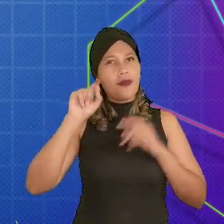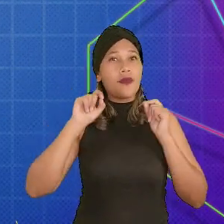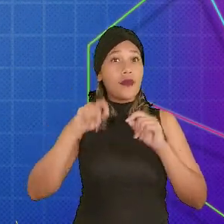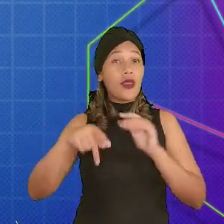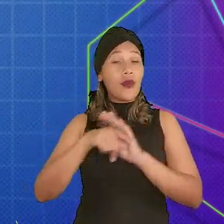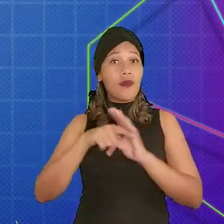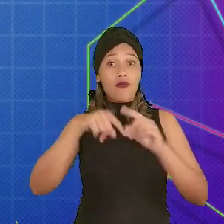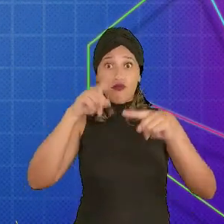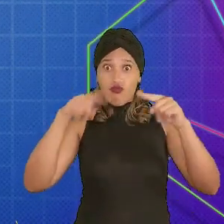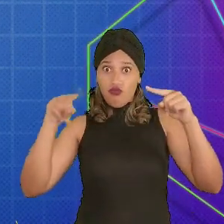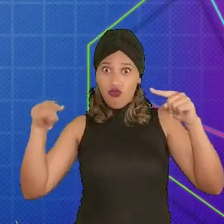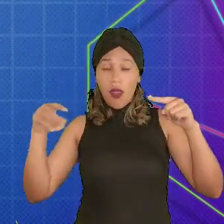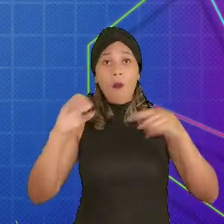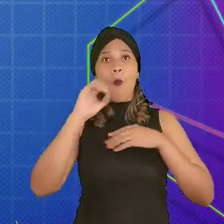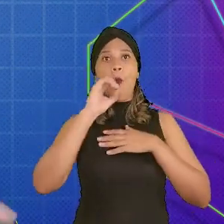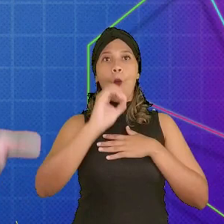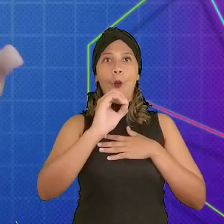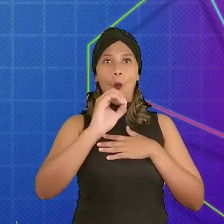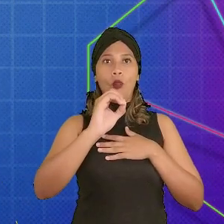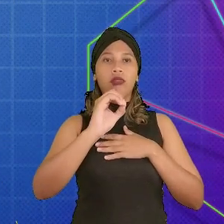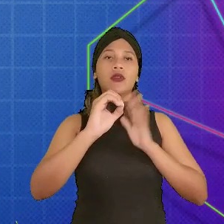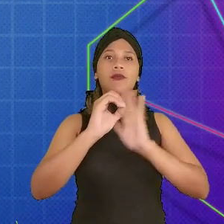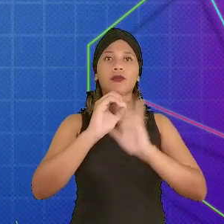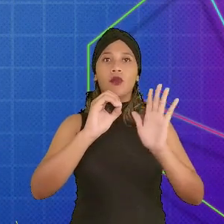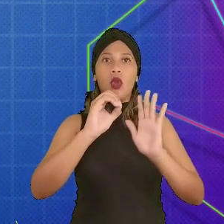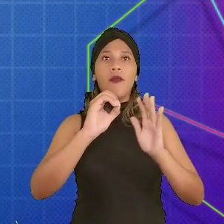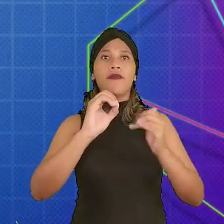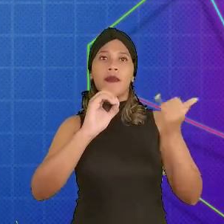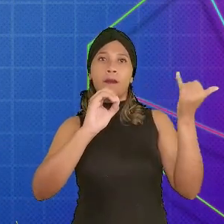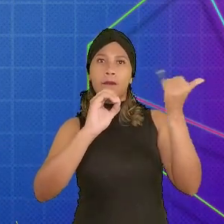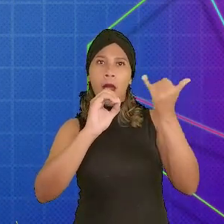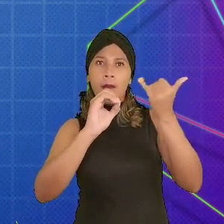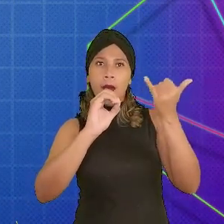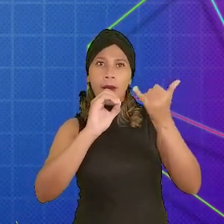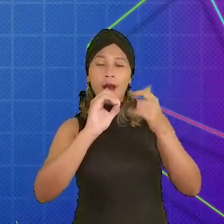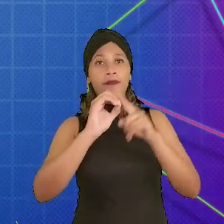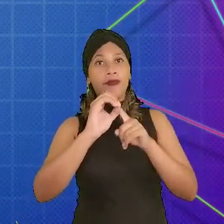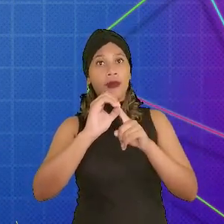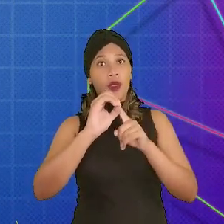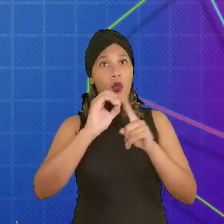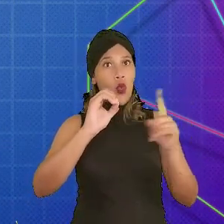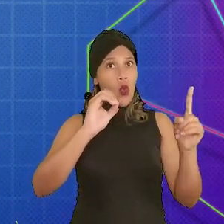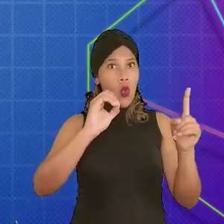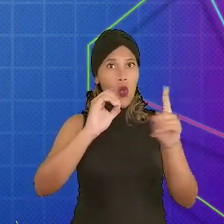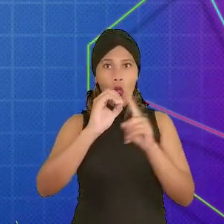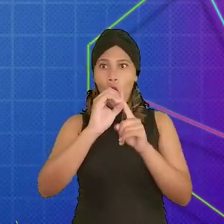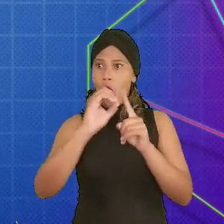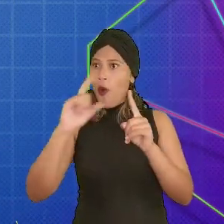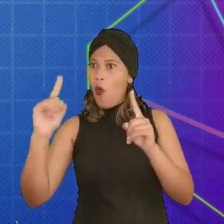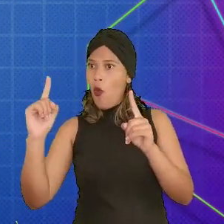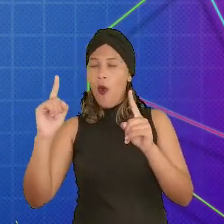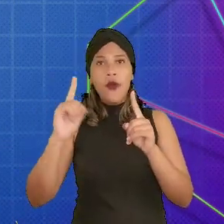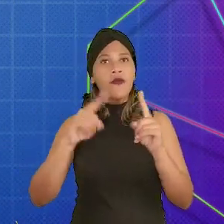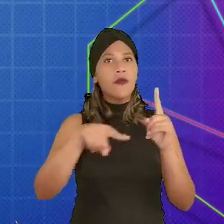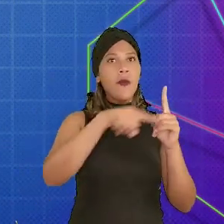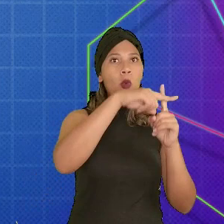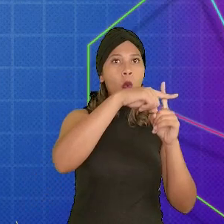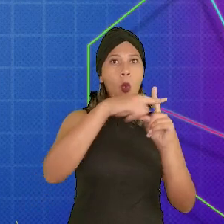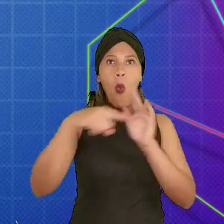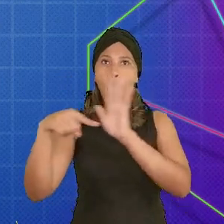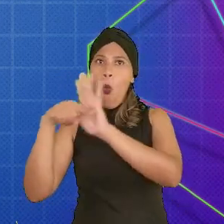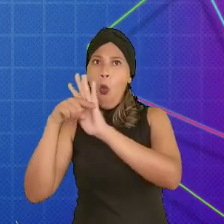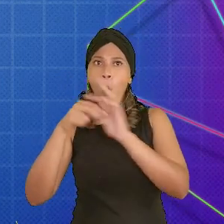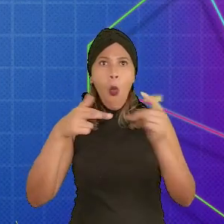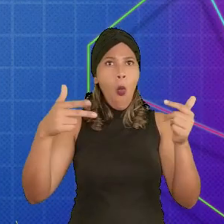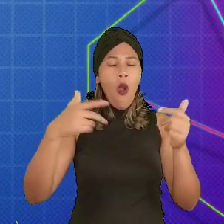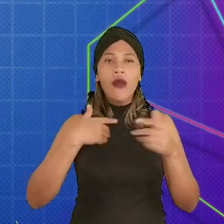variável como um item de valor vazio que, a partir das respostas de sensores, vai contar os pontos de maneira que a gente definiu que ele